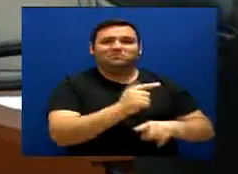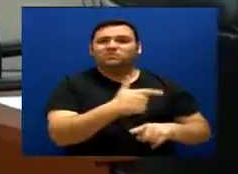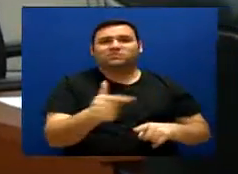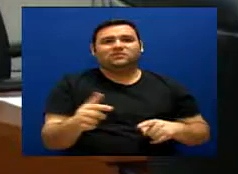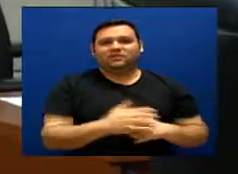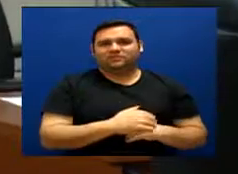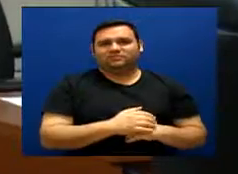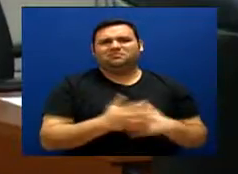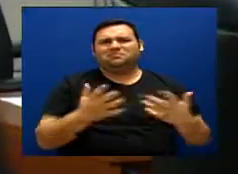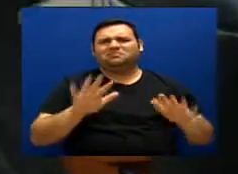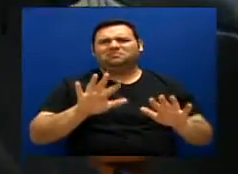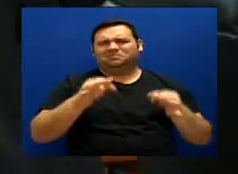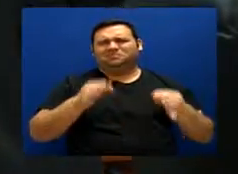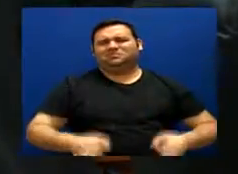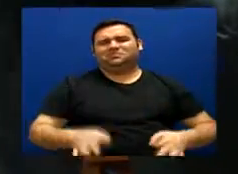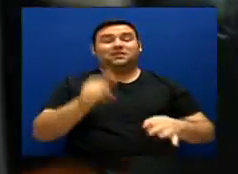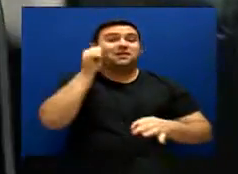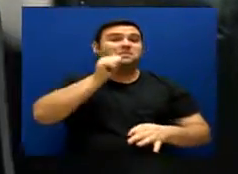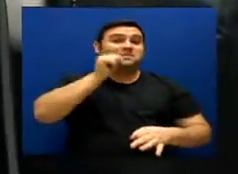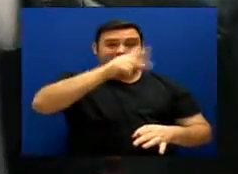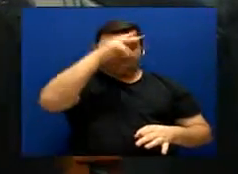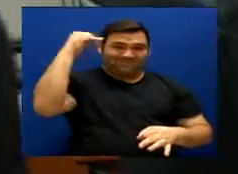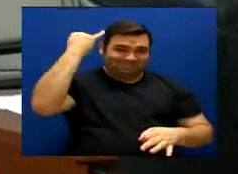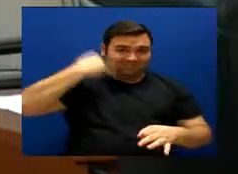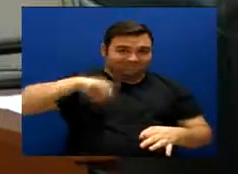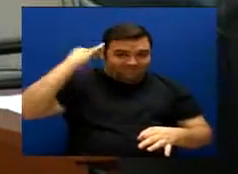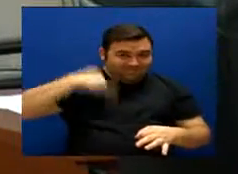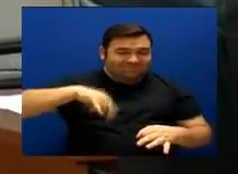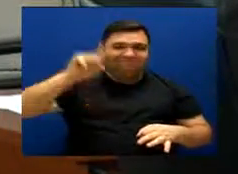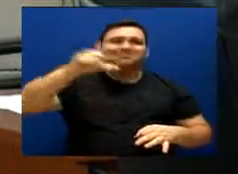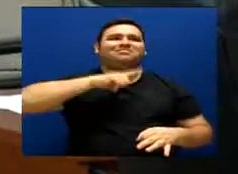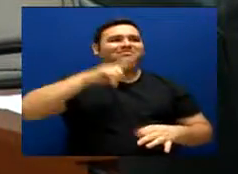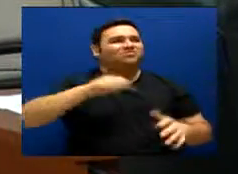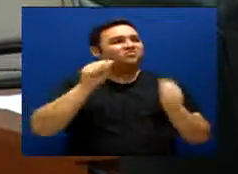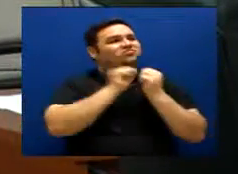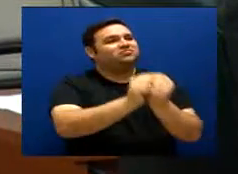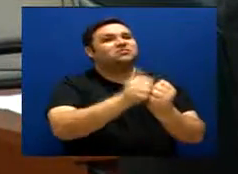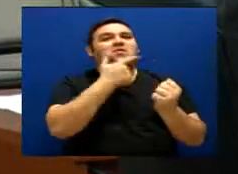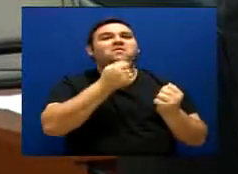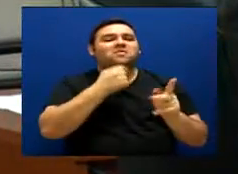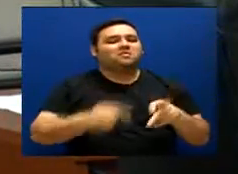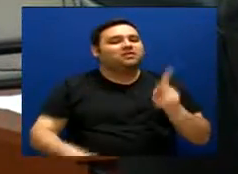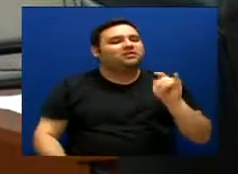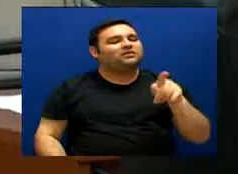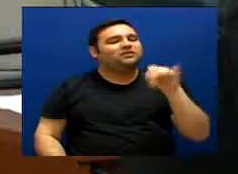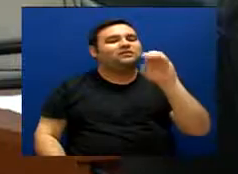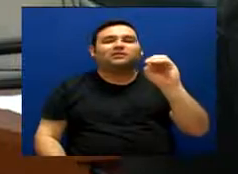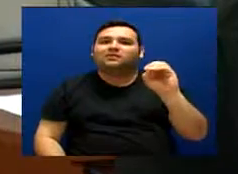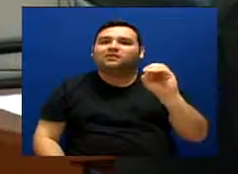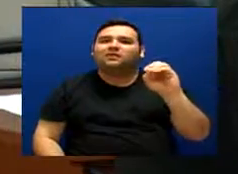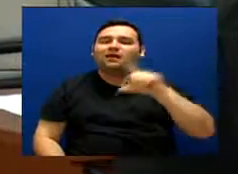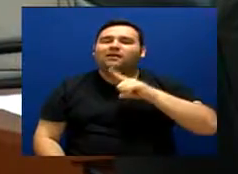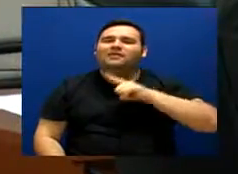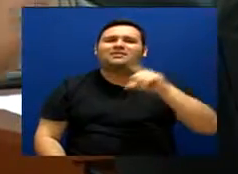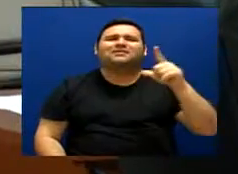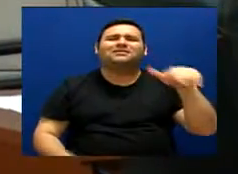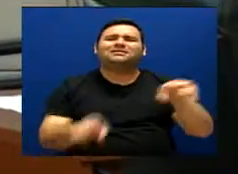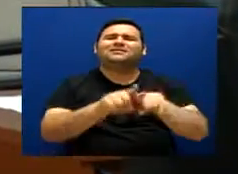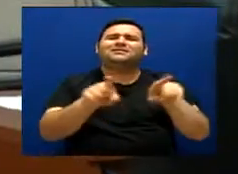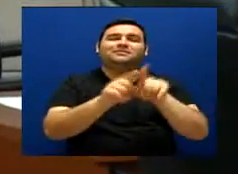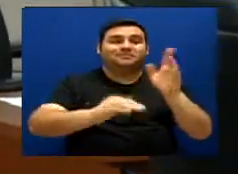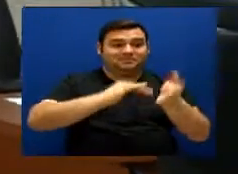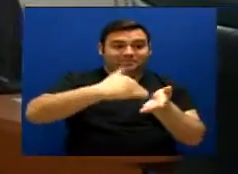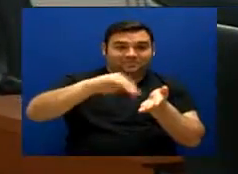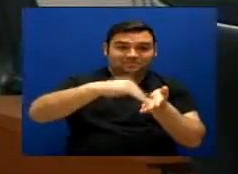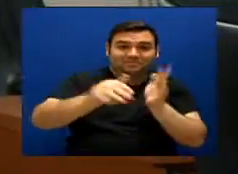falar. Mas eu tenho certeza que a prefeita... Ela esteve lá junto com o Kiko Pagliato, enfim, secretário de